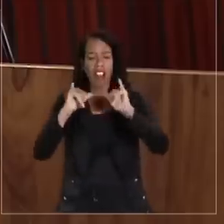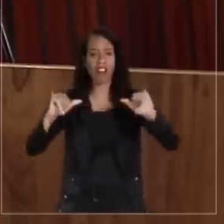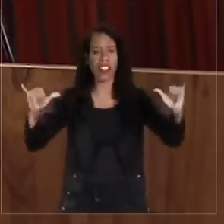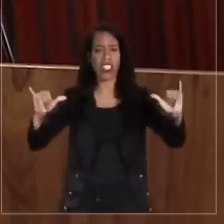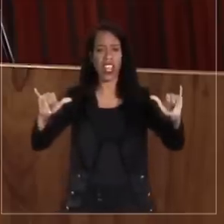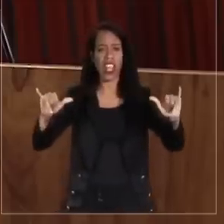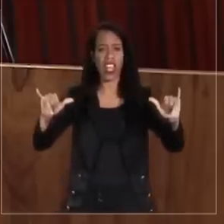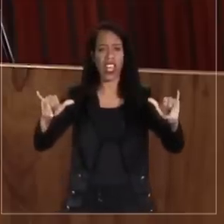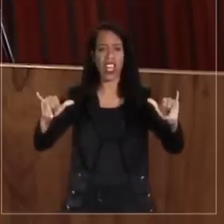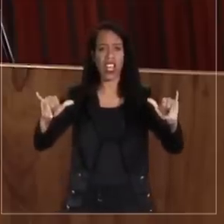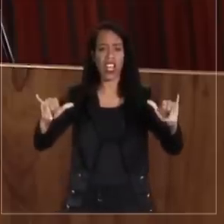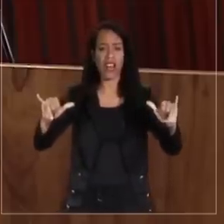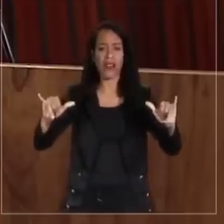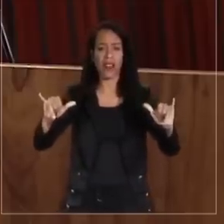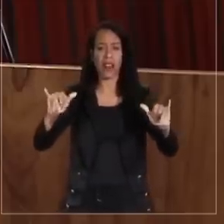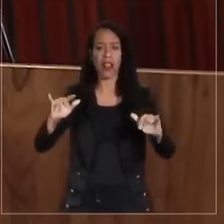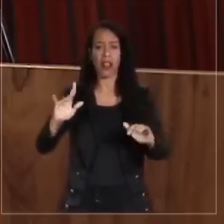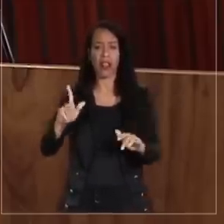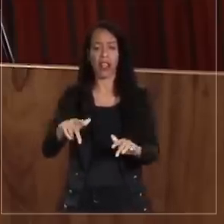divulgação